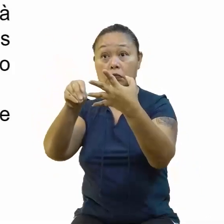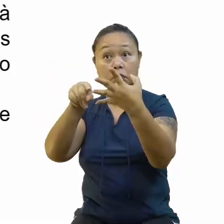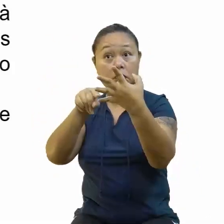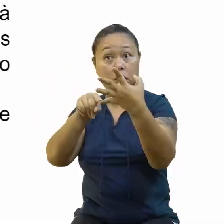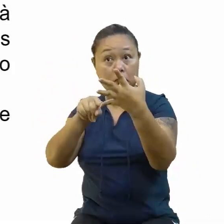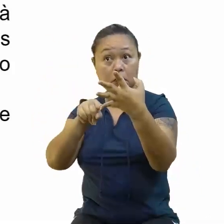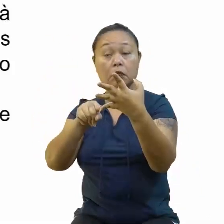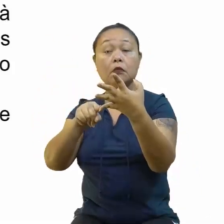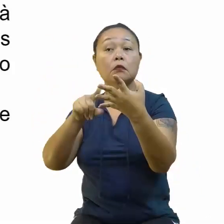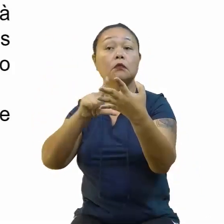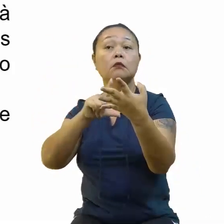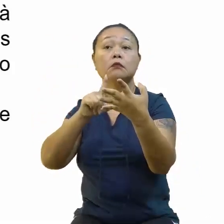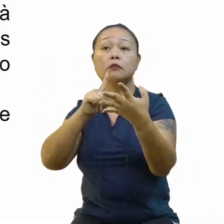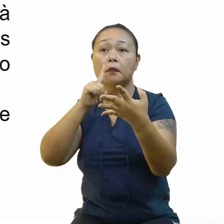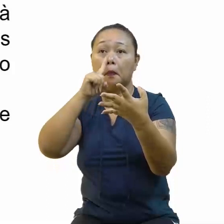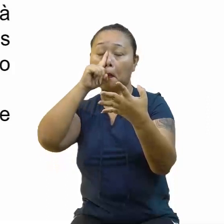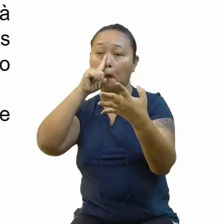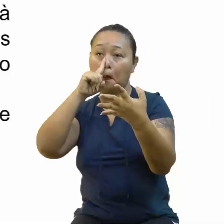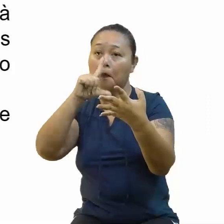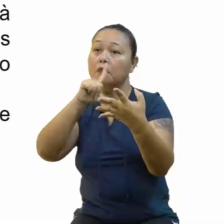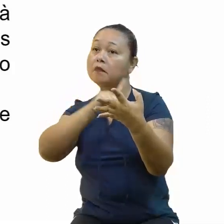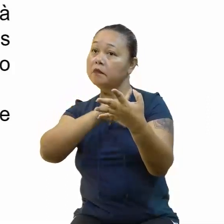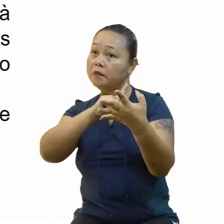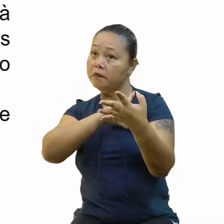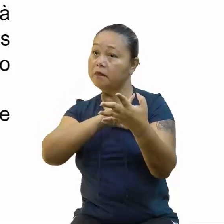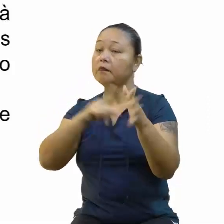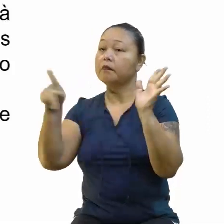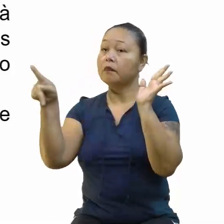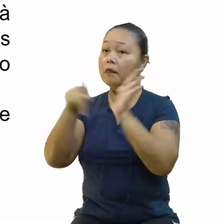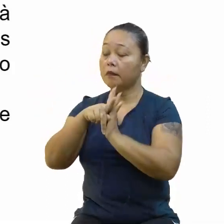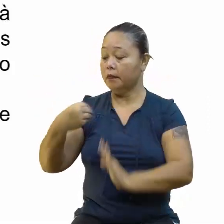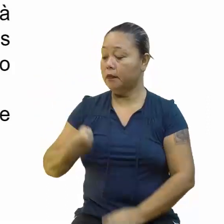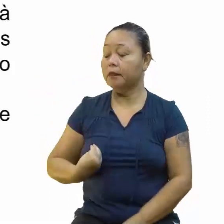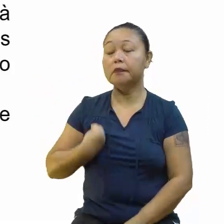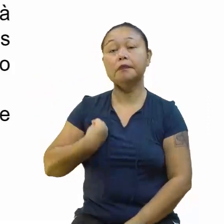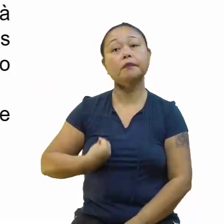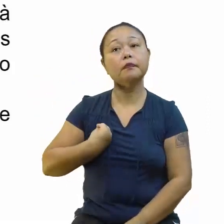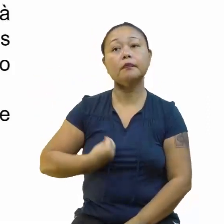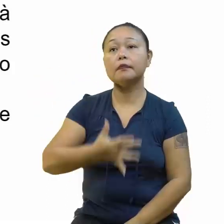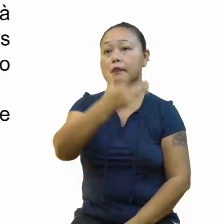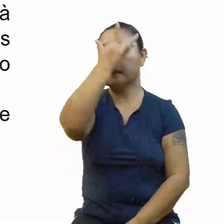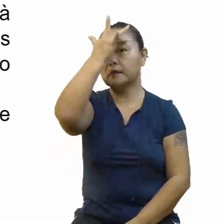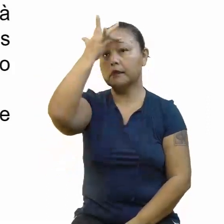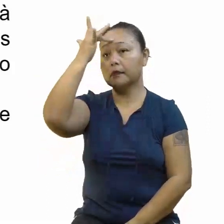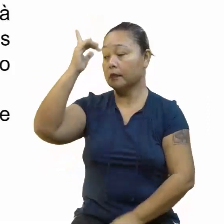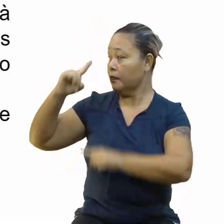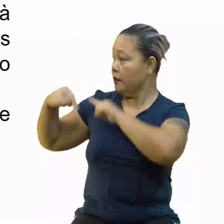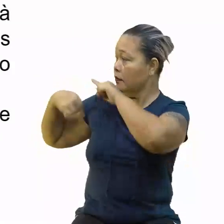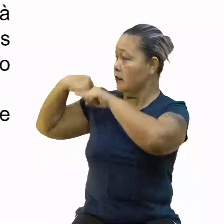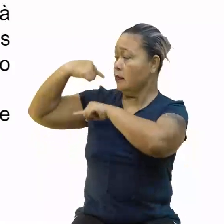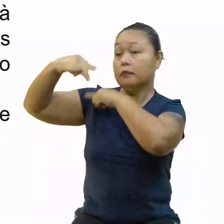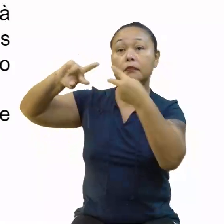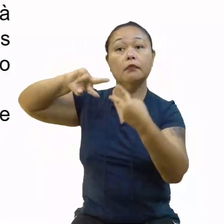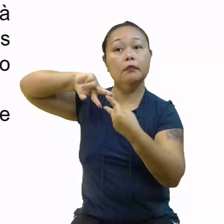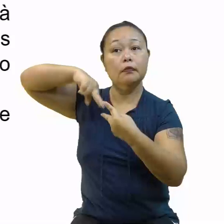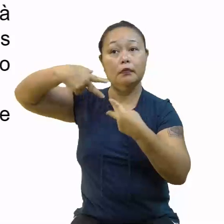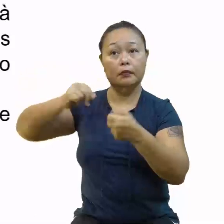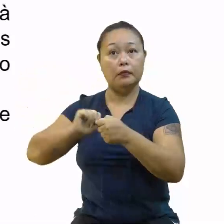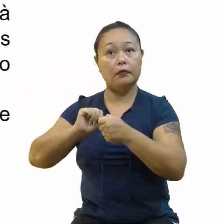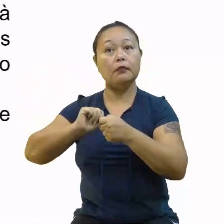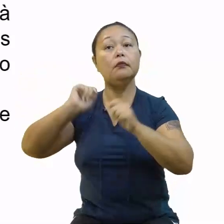riscos presente no estilo de vida das pessoas e na herança genética,